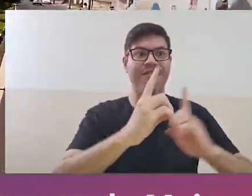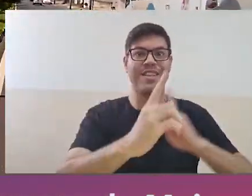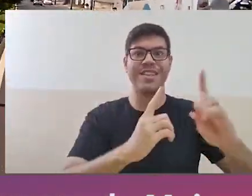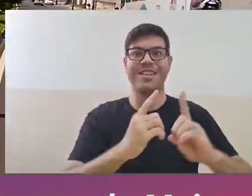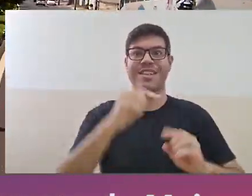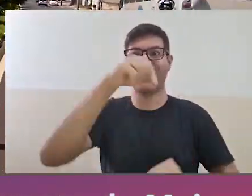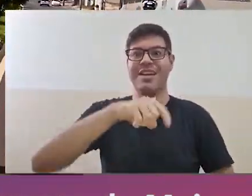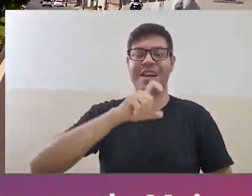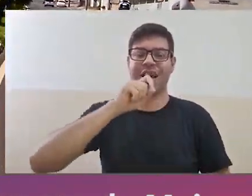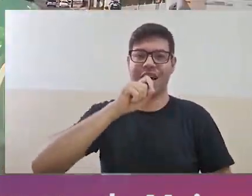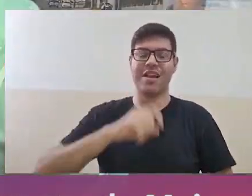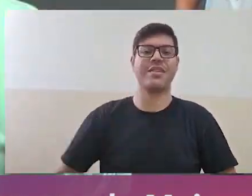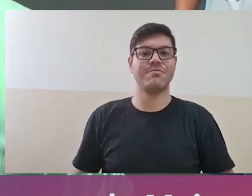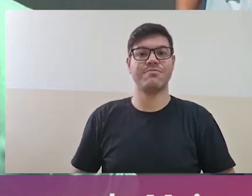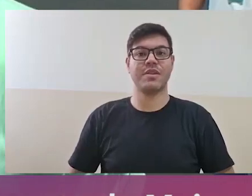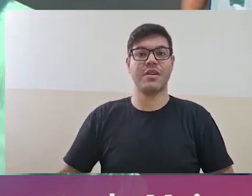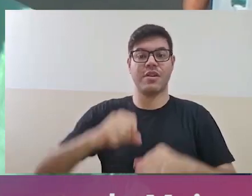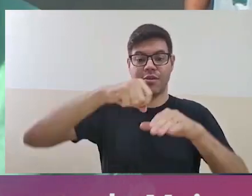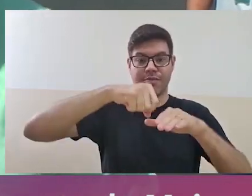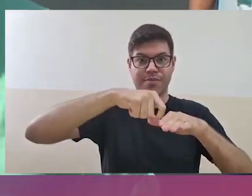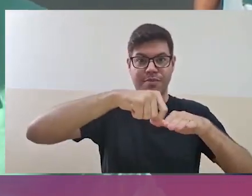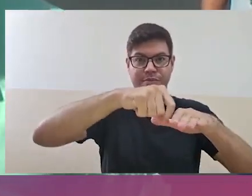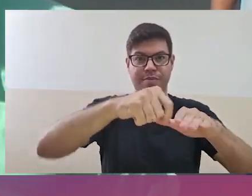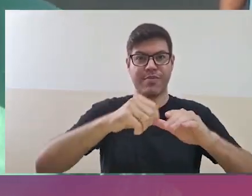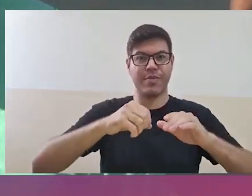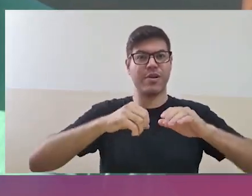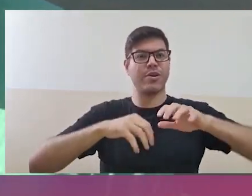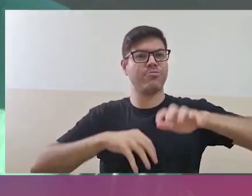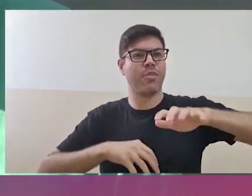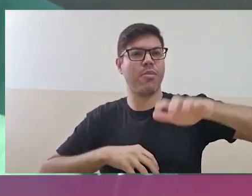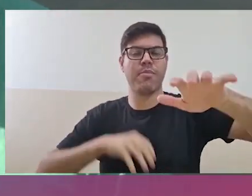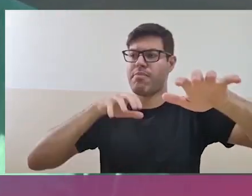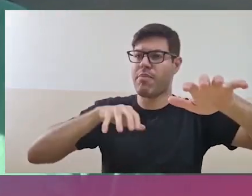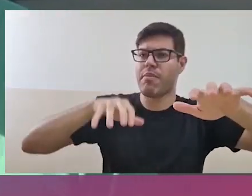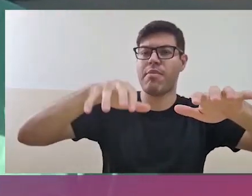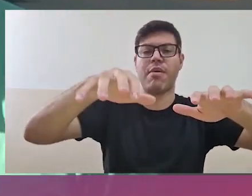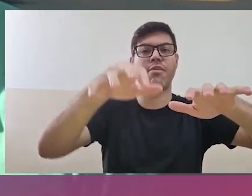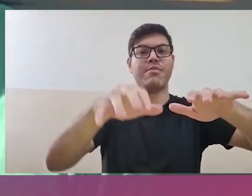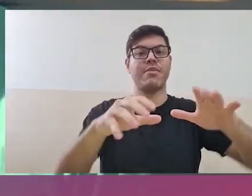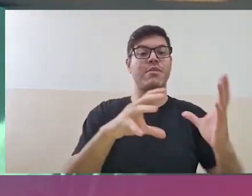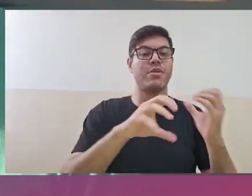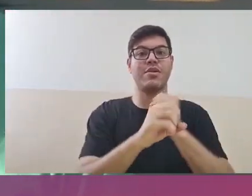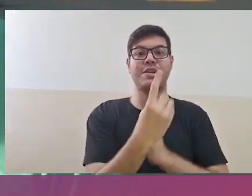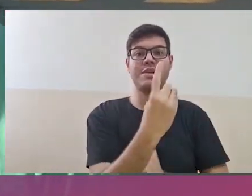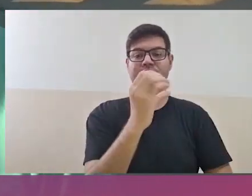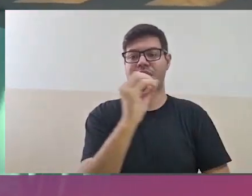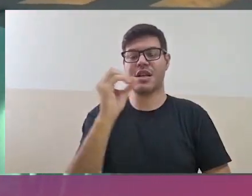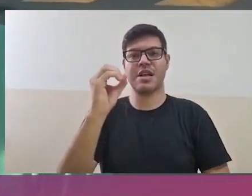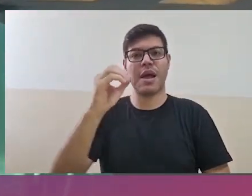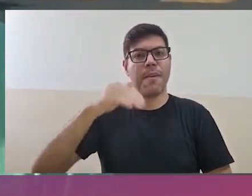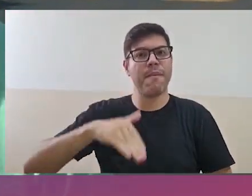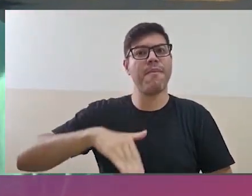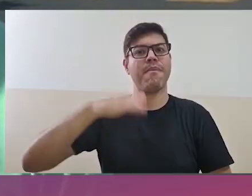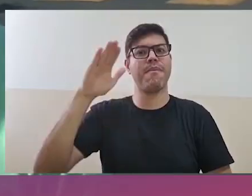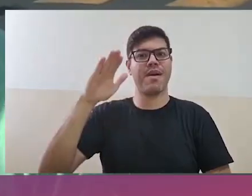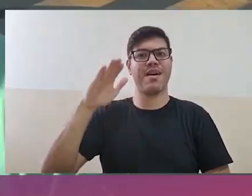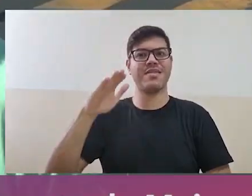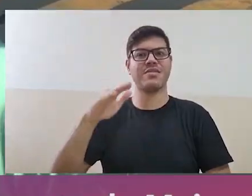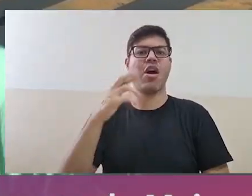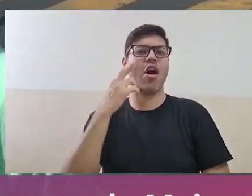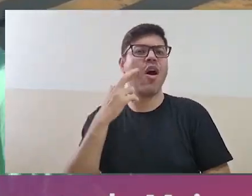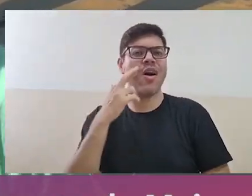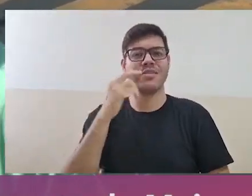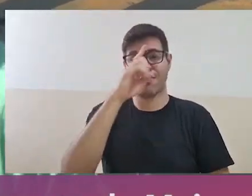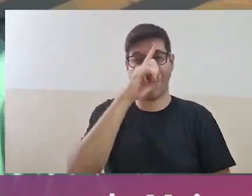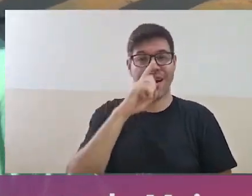principais avenidas da cidade. A gente está plantando aqui na Avenida Maria Aparecida Muniz Miquelim mais de 100 mudas de ipê rosa, ipê branco,